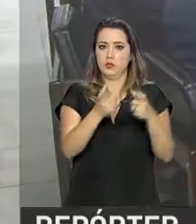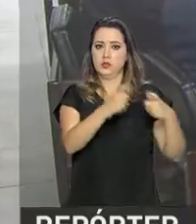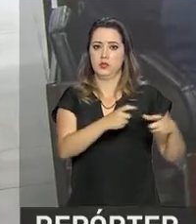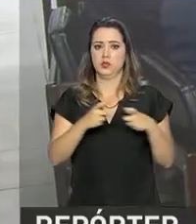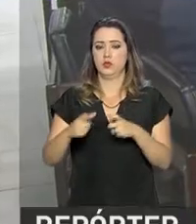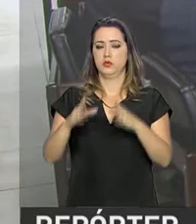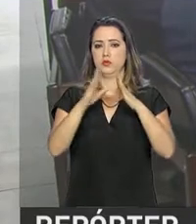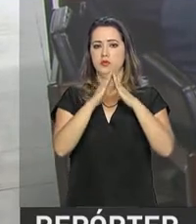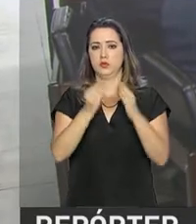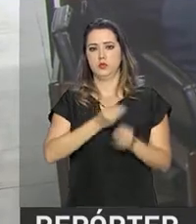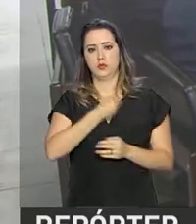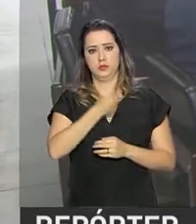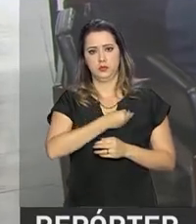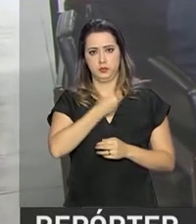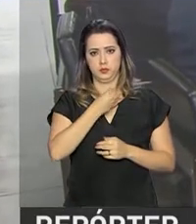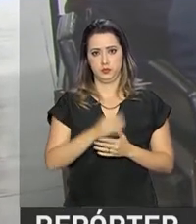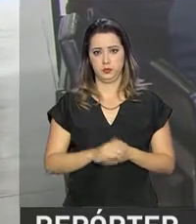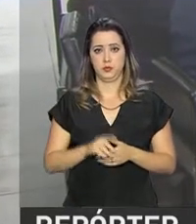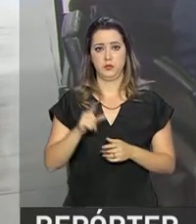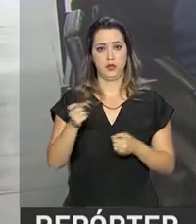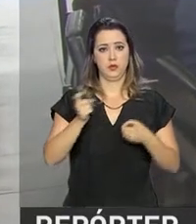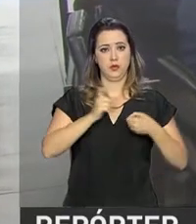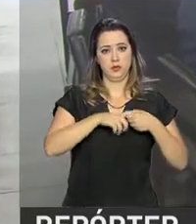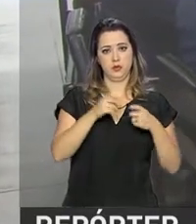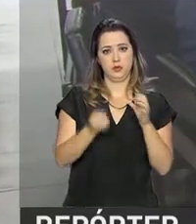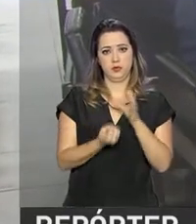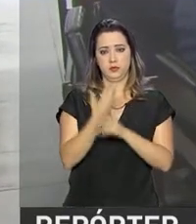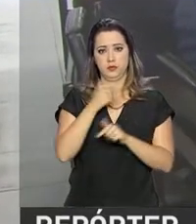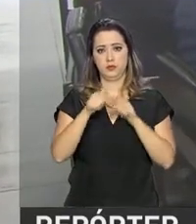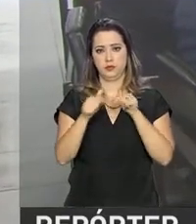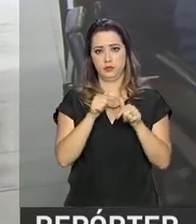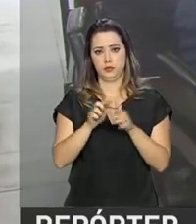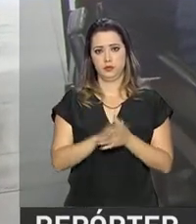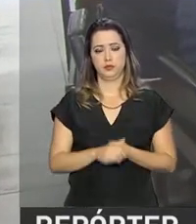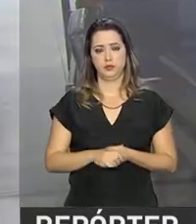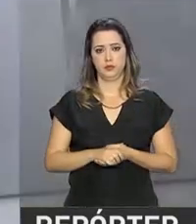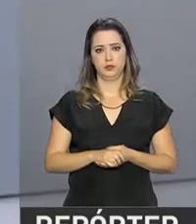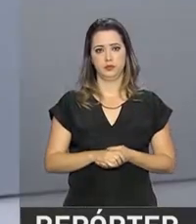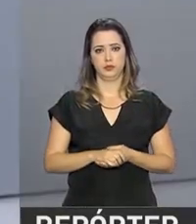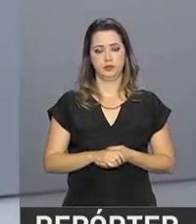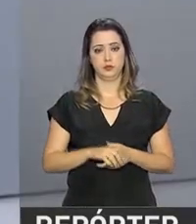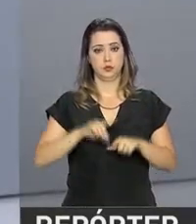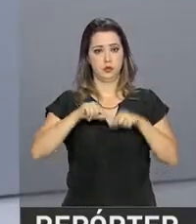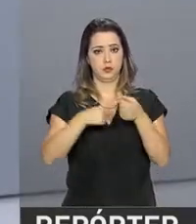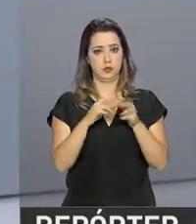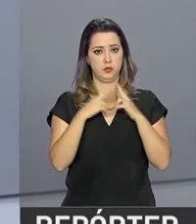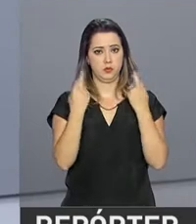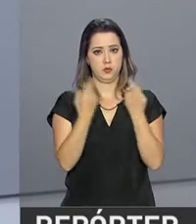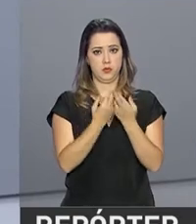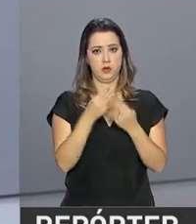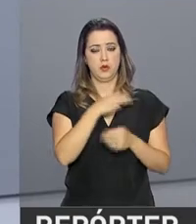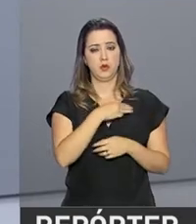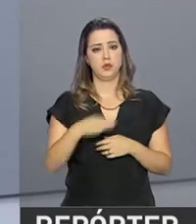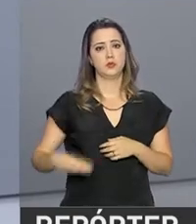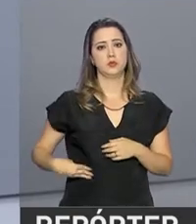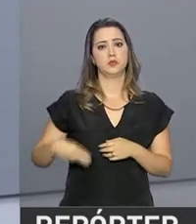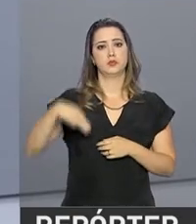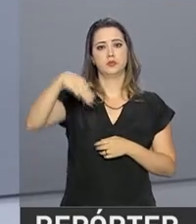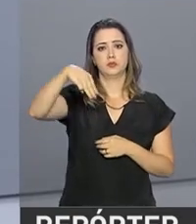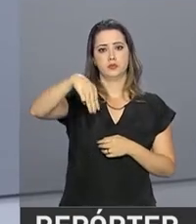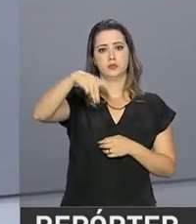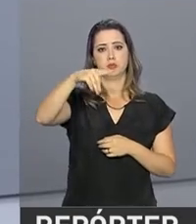entrega de unidades do minha casa minha vida e da retomada da geração de empregos após a reunião o ministro do desenvolvimento